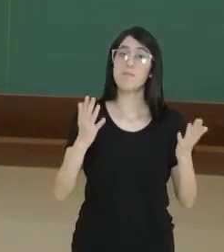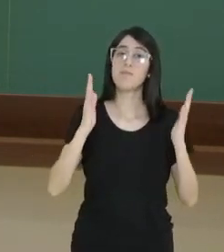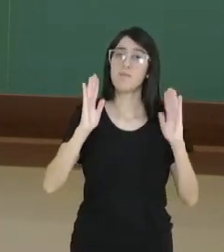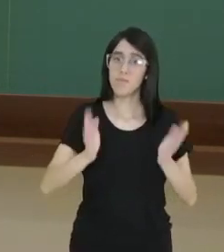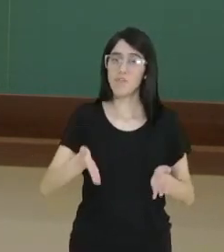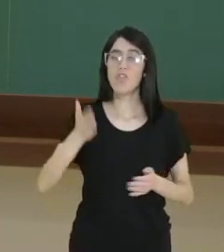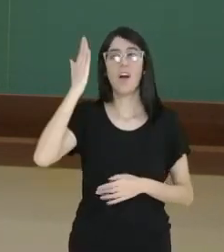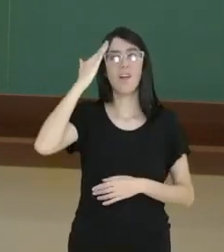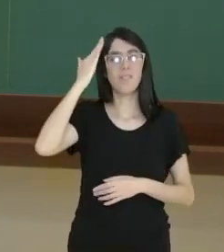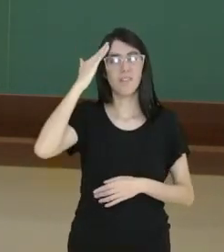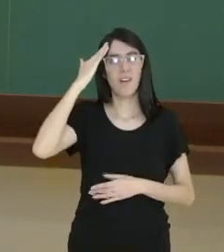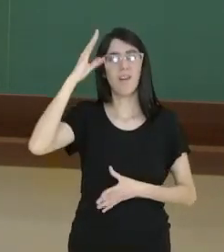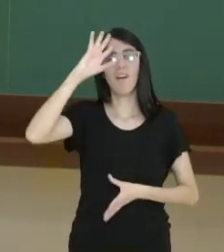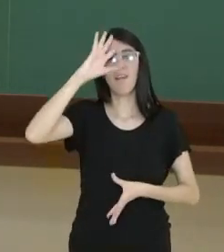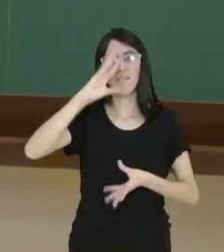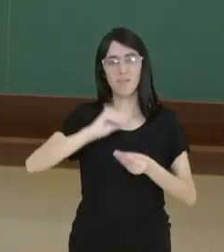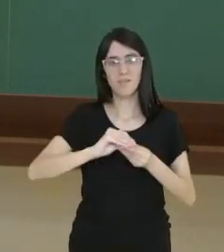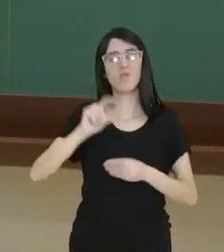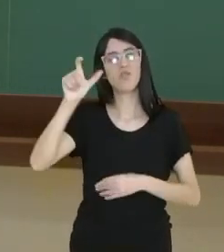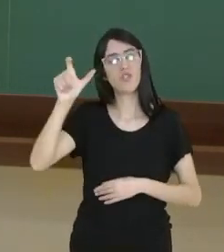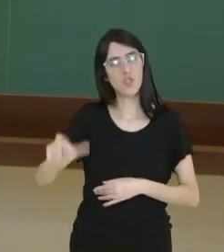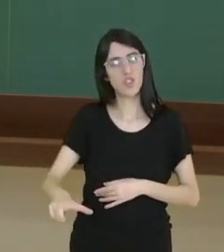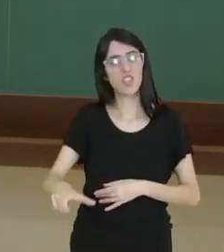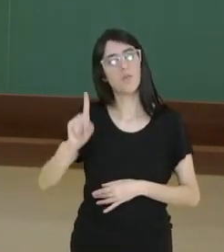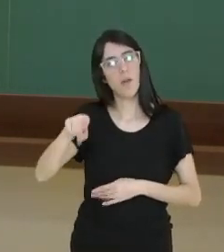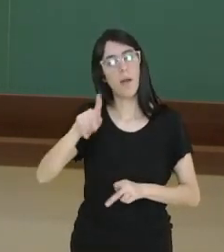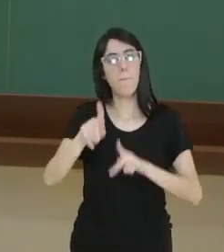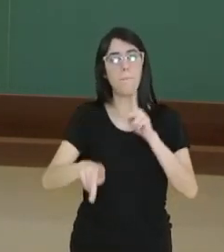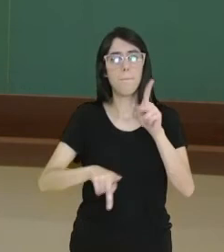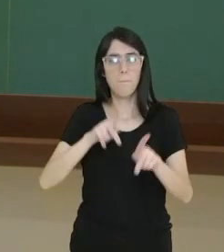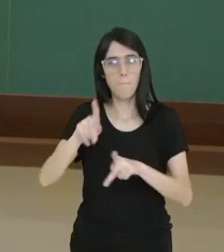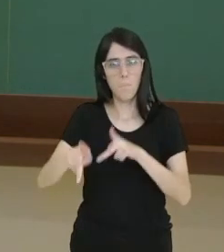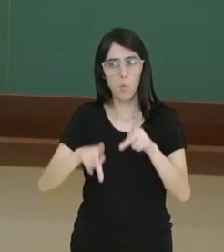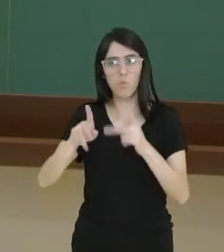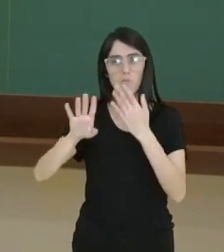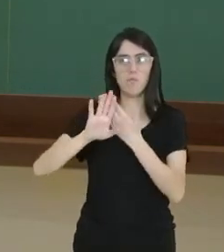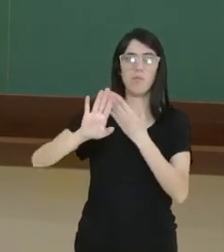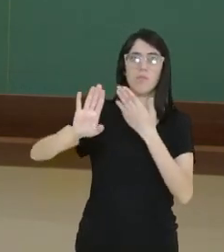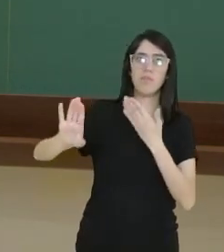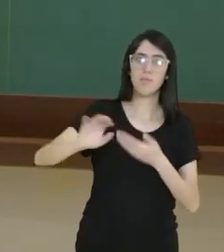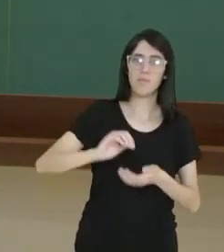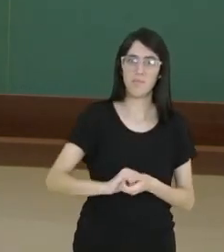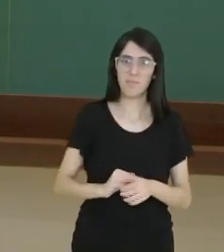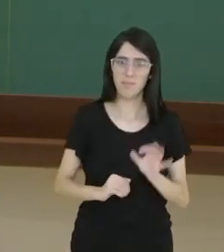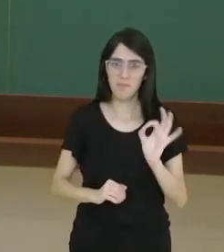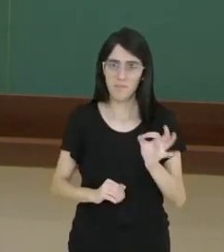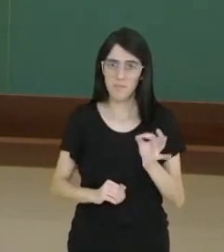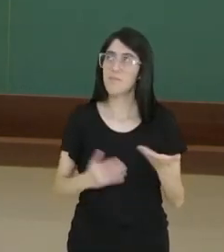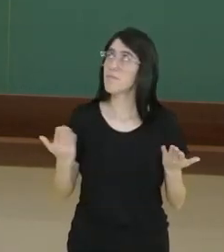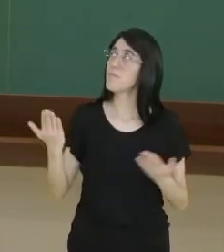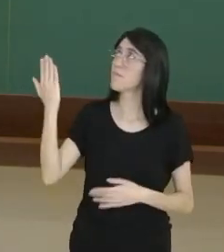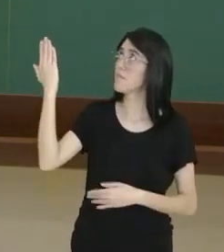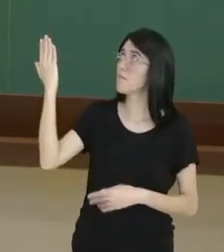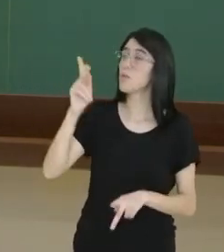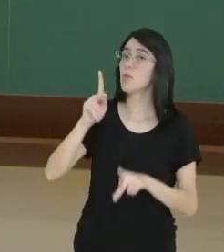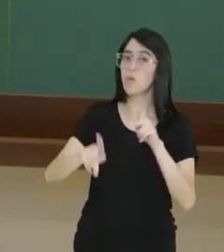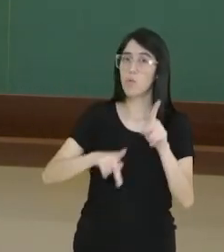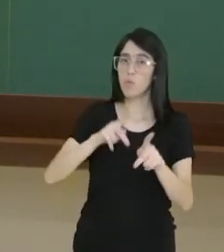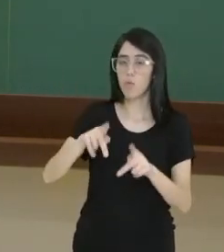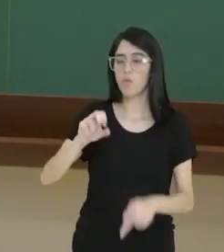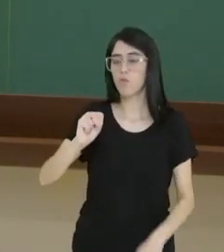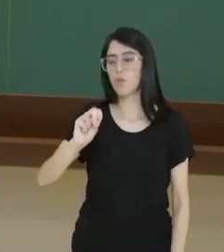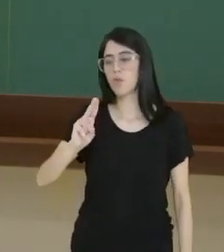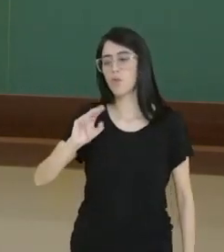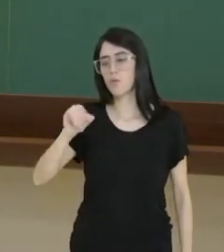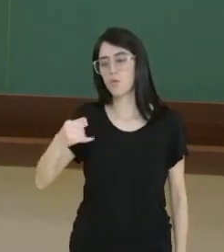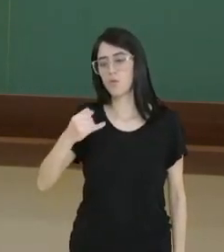tenho constituído aqui o meu sujeito, né? O povo se afastou. Então, o povo, o sujeito, e se afastou.